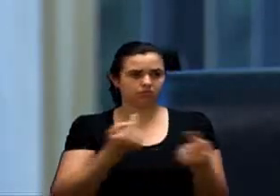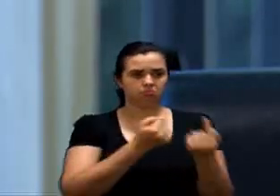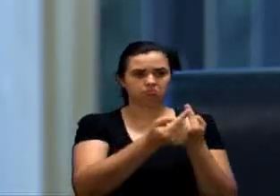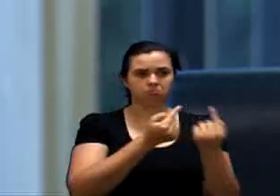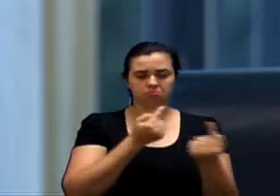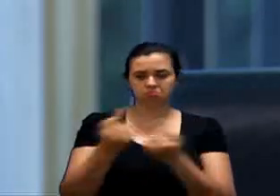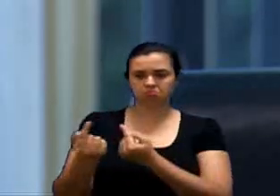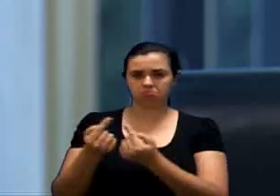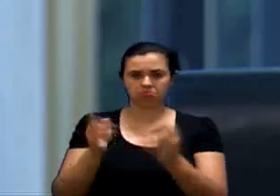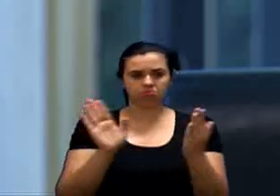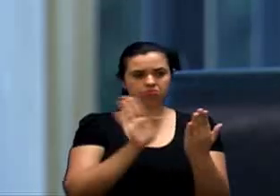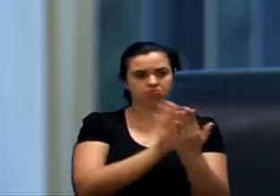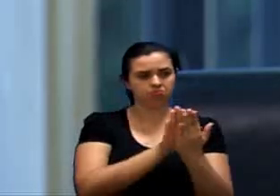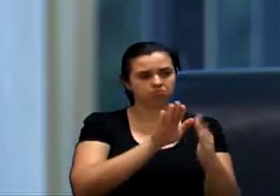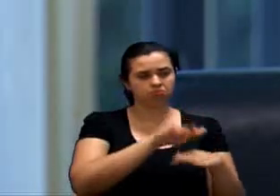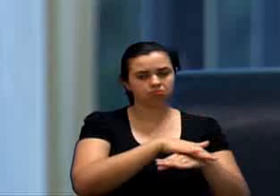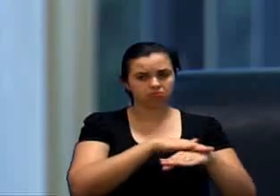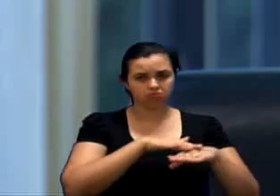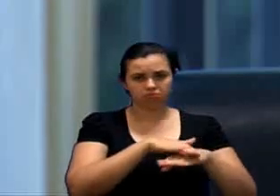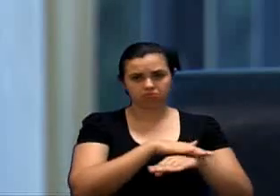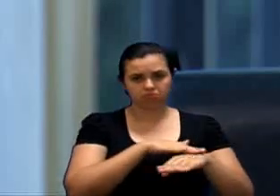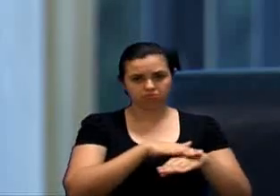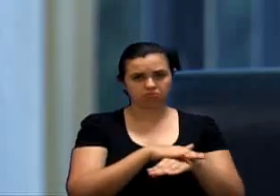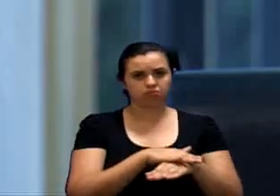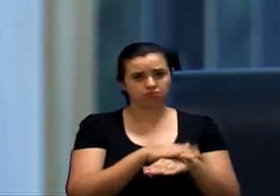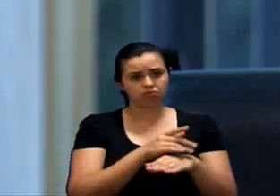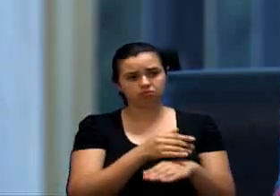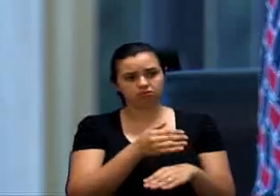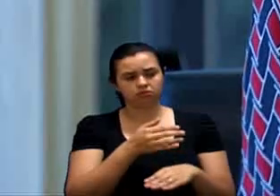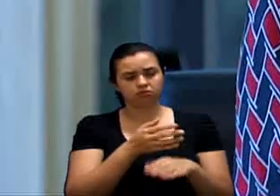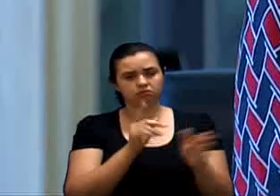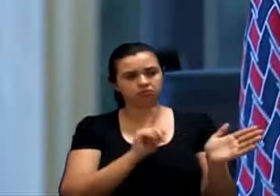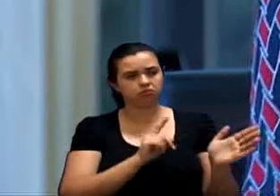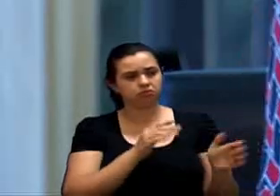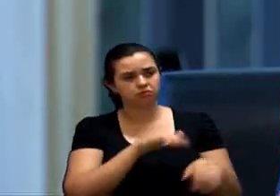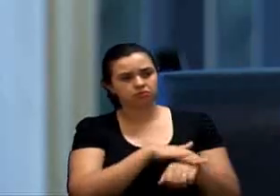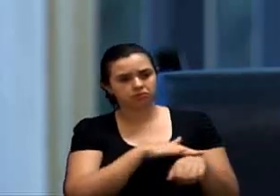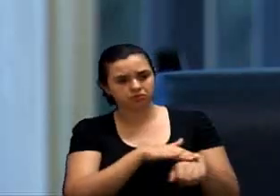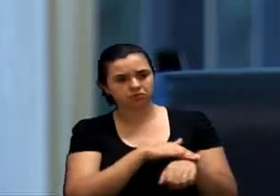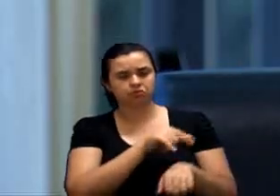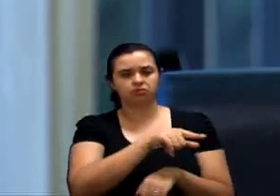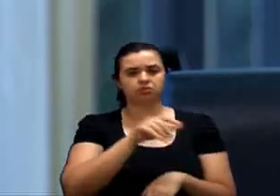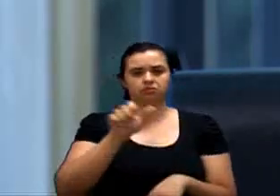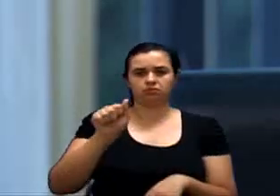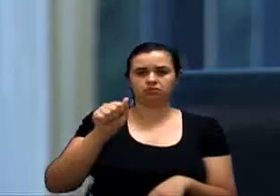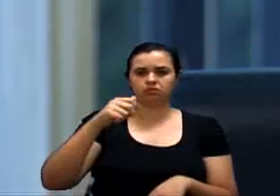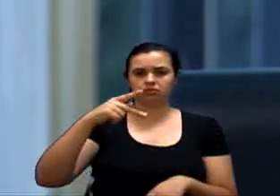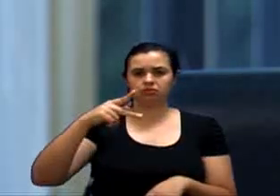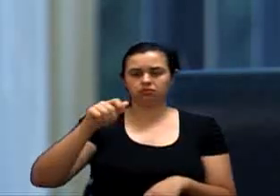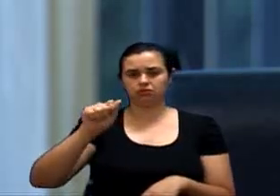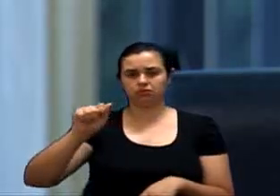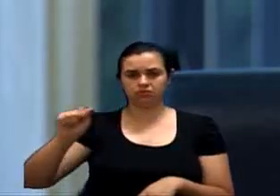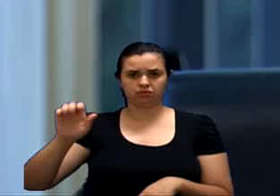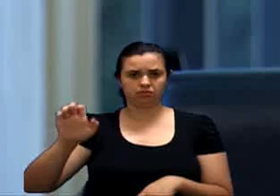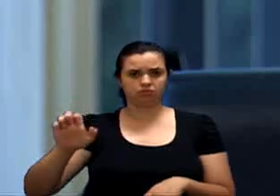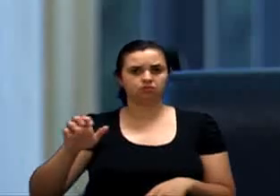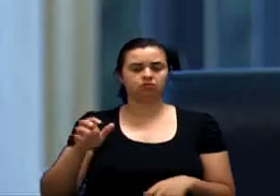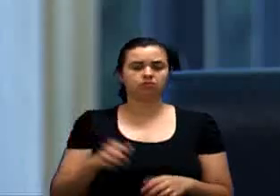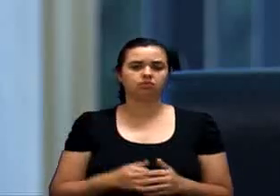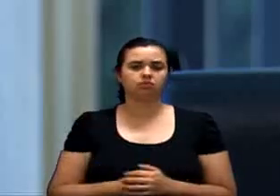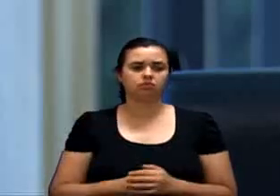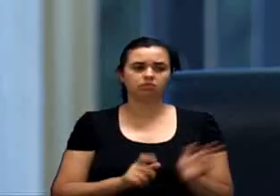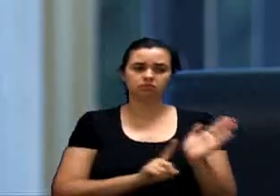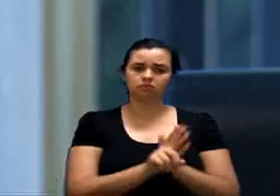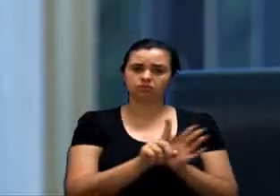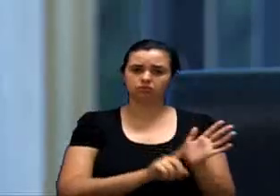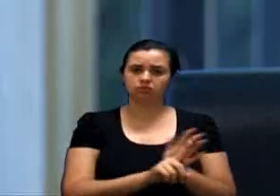tínhamos nós entramos em contato com a PAI para perguntar se era interessante, com uma pessoa que a gente conhece da PAI, né? E